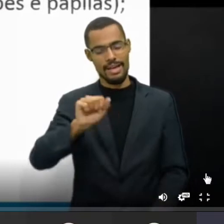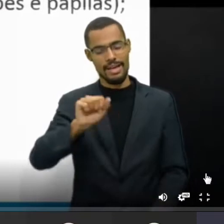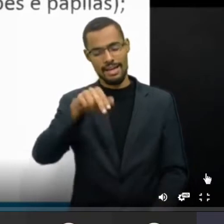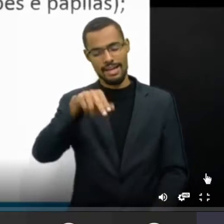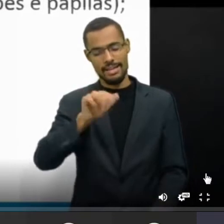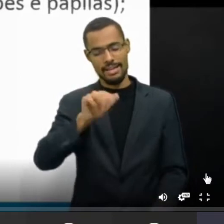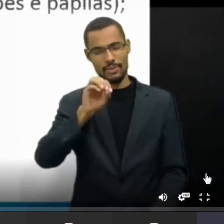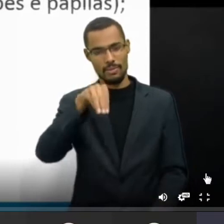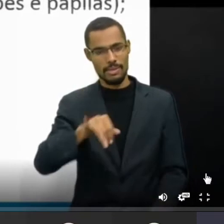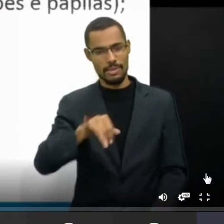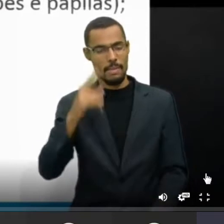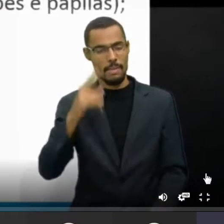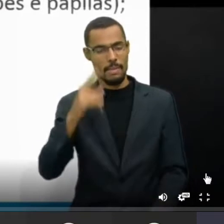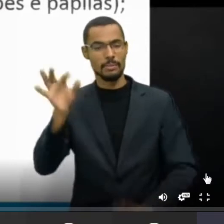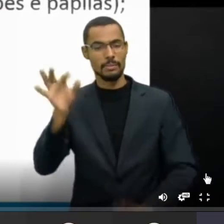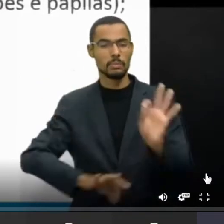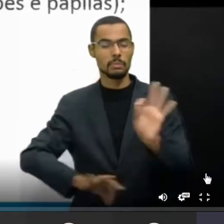os posicionamentos